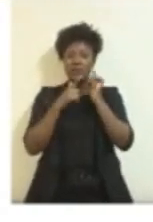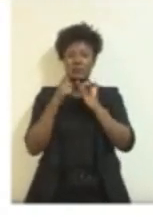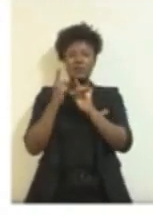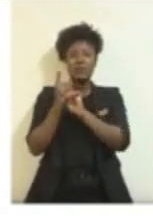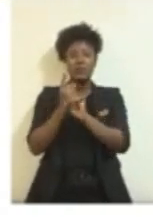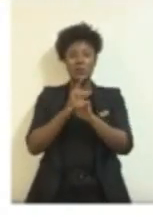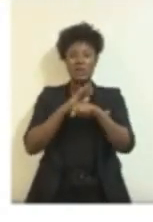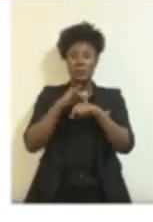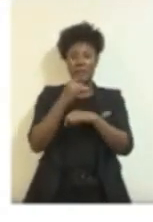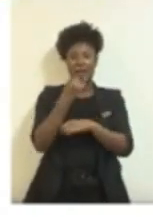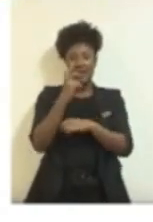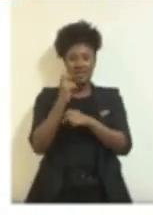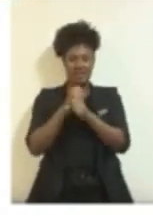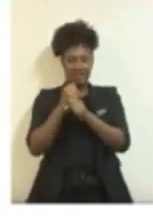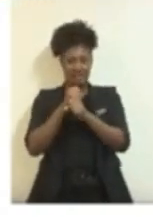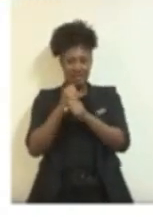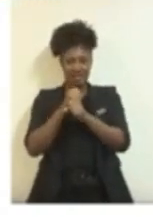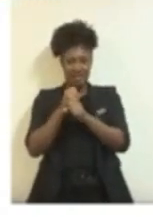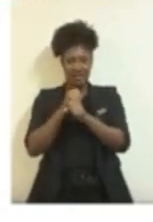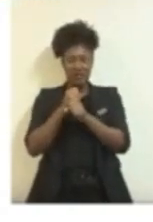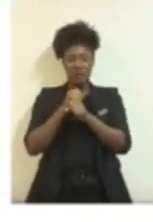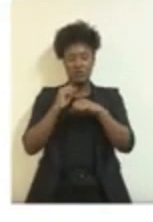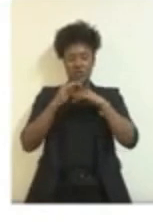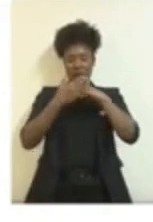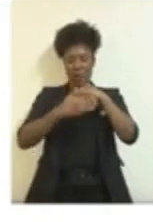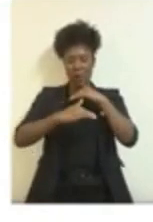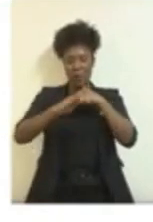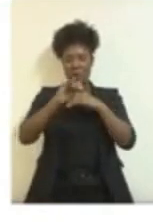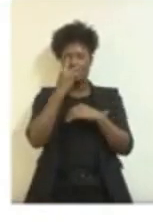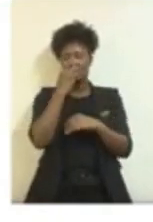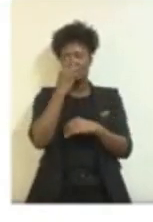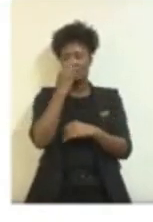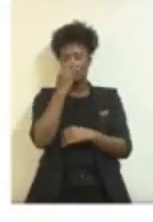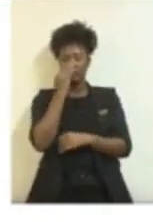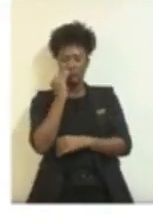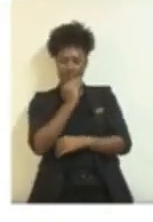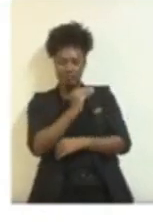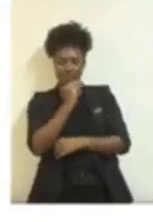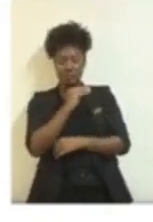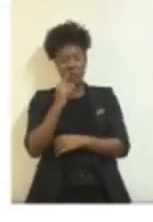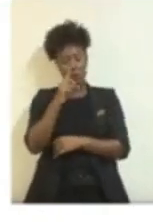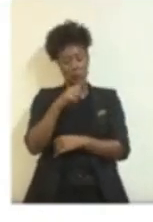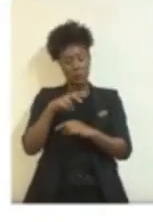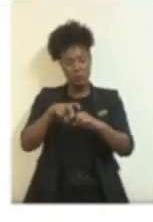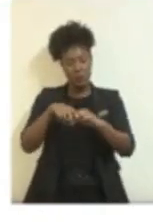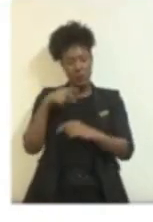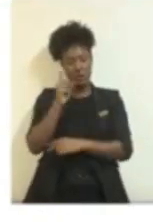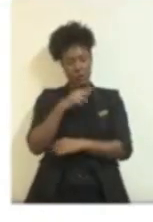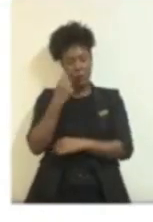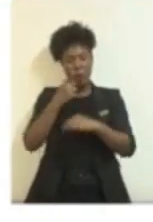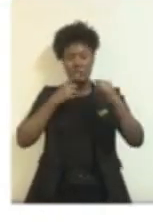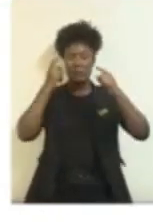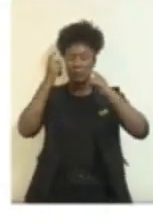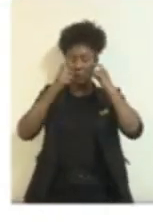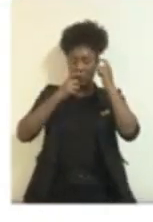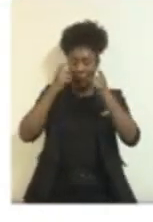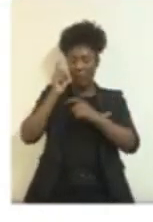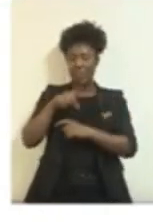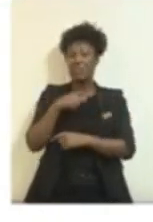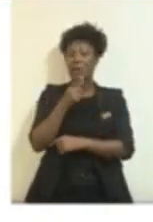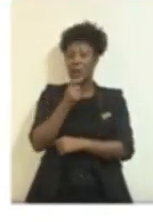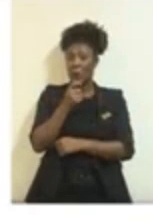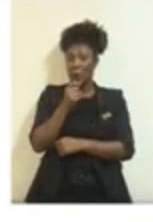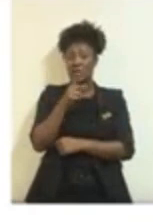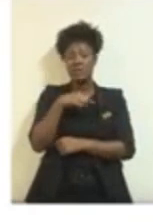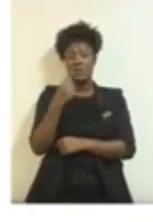anos, que o Pampa segue negligenciado, né? Então, a preocupação com o Pampa é recente, né? Isso segue, como a